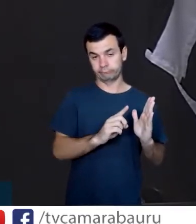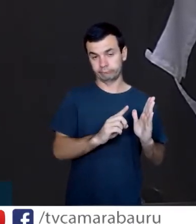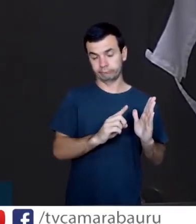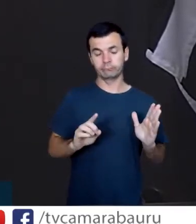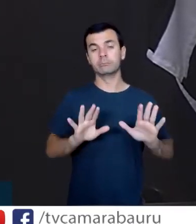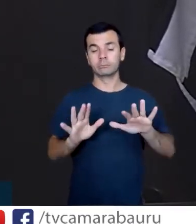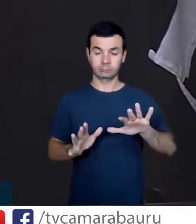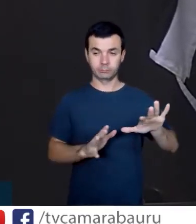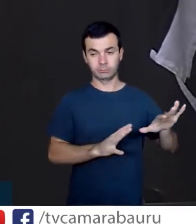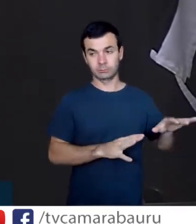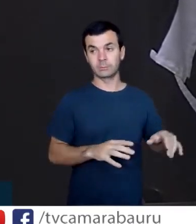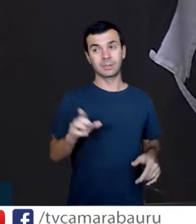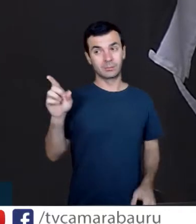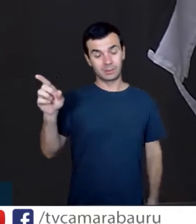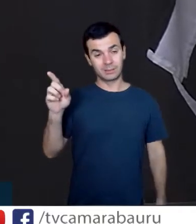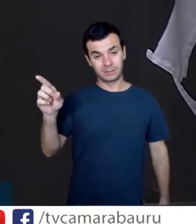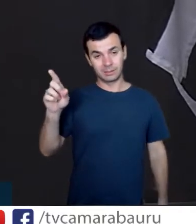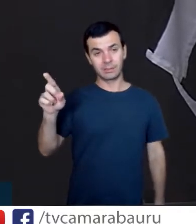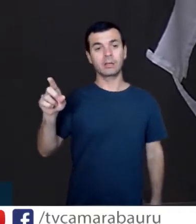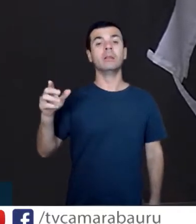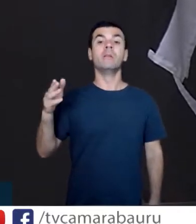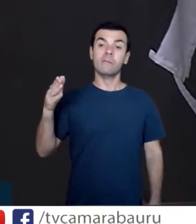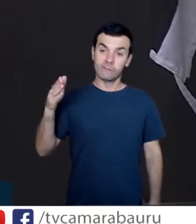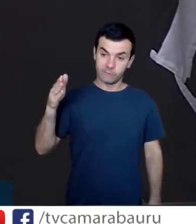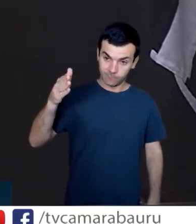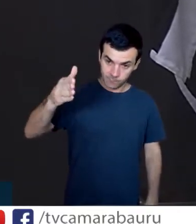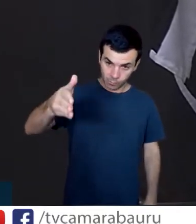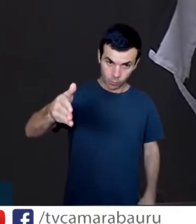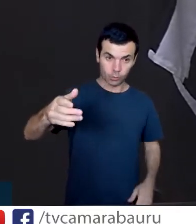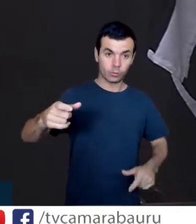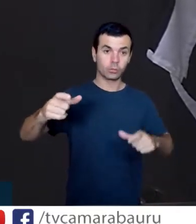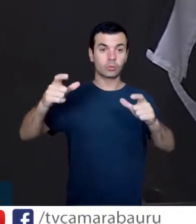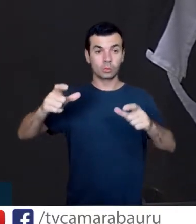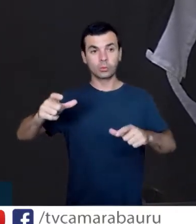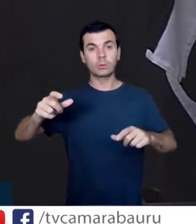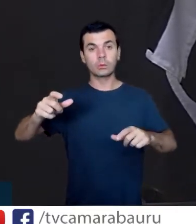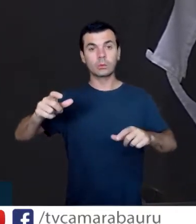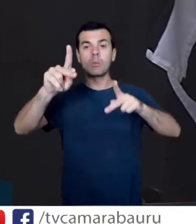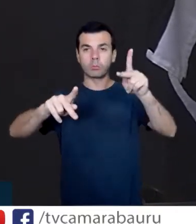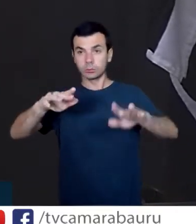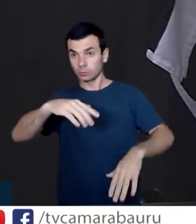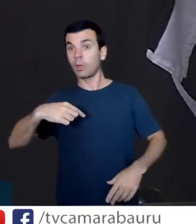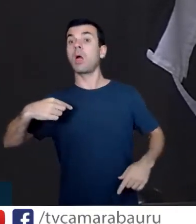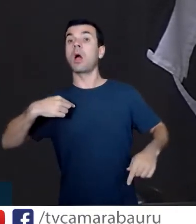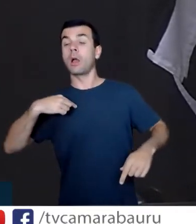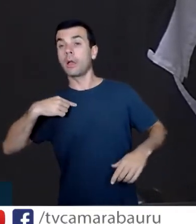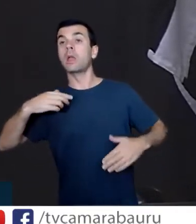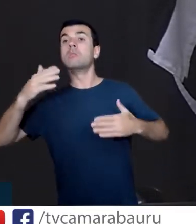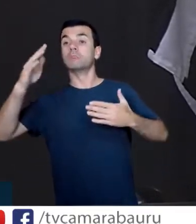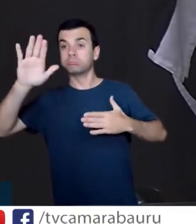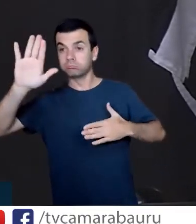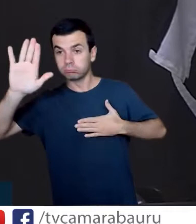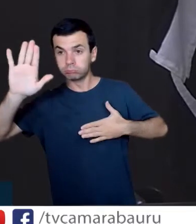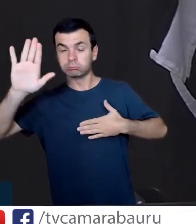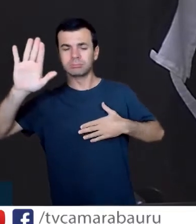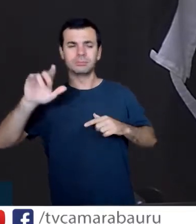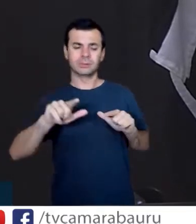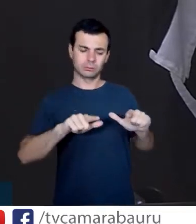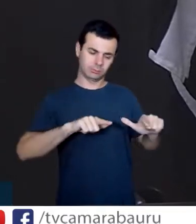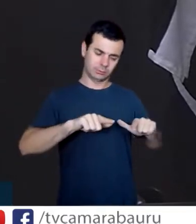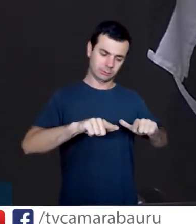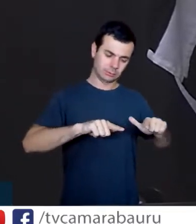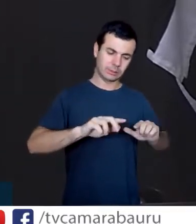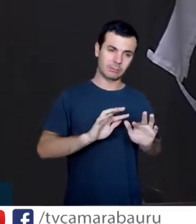foi, esteve no local, se comprometeu com a população, serviço simples de realizar, coisa de,